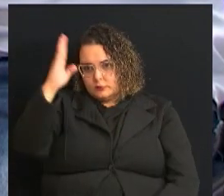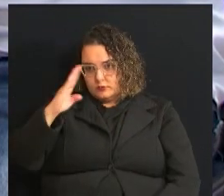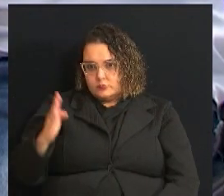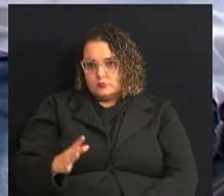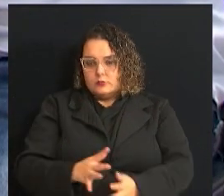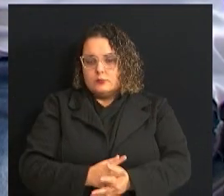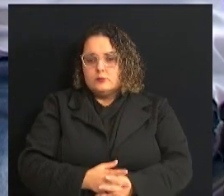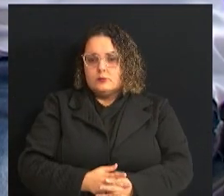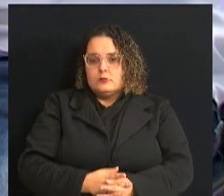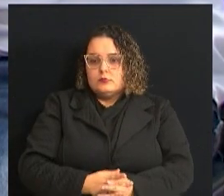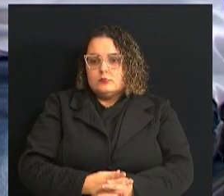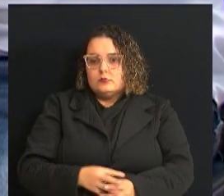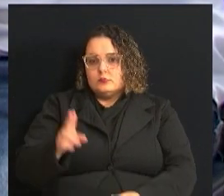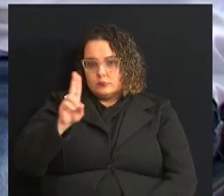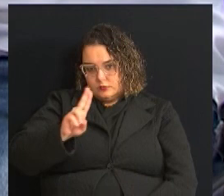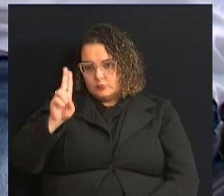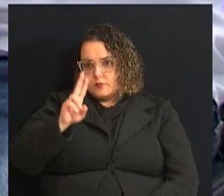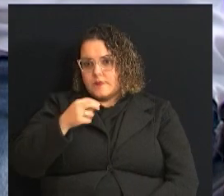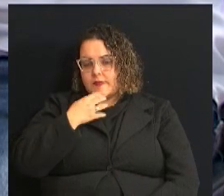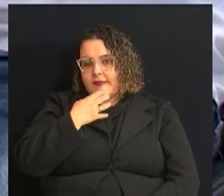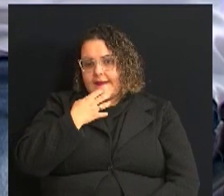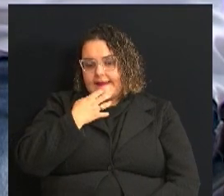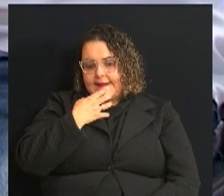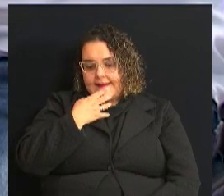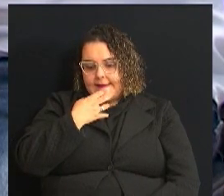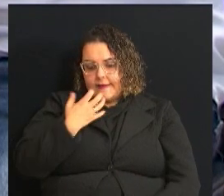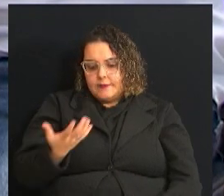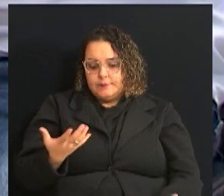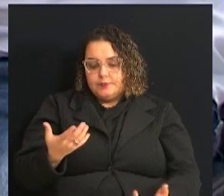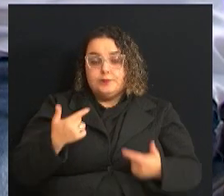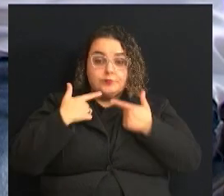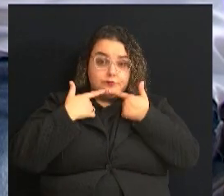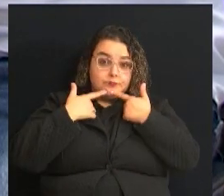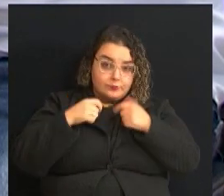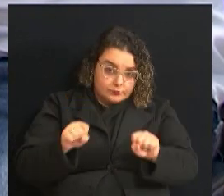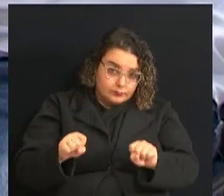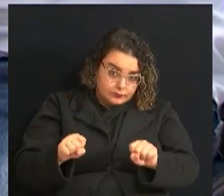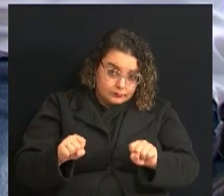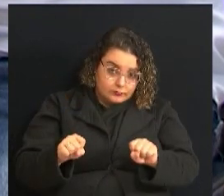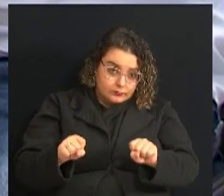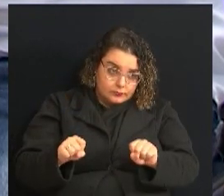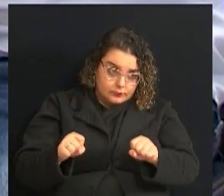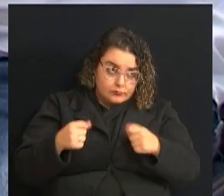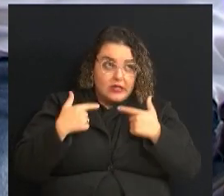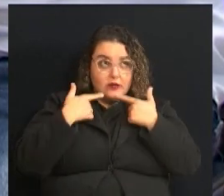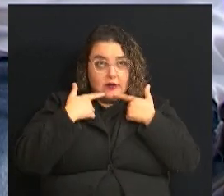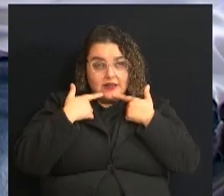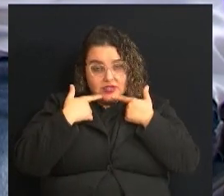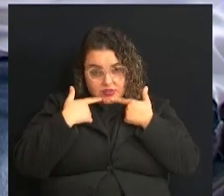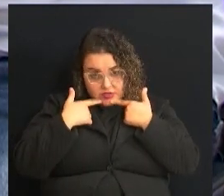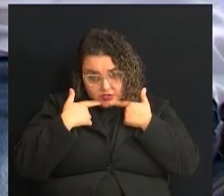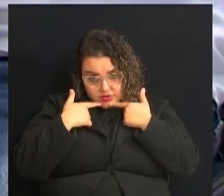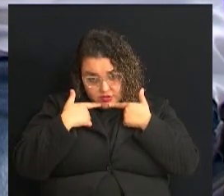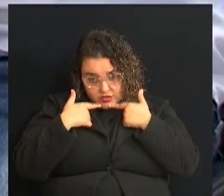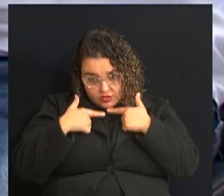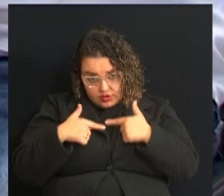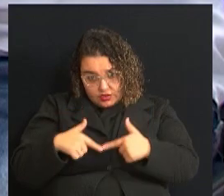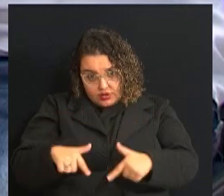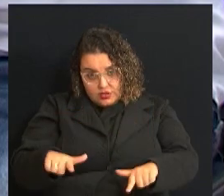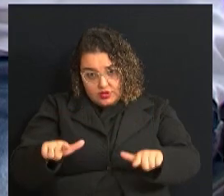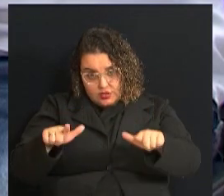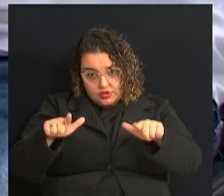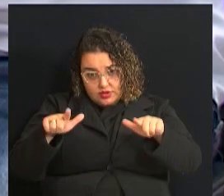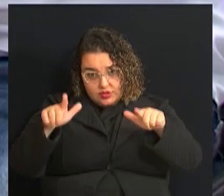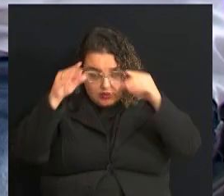Então, o uso e incorporação de uma linguagem de direitos humanos, né? Então, é um direito humano, o direito de escolha